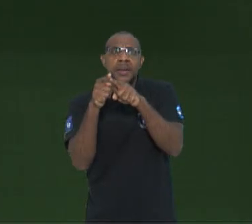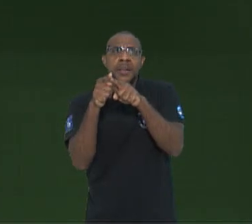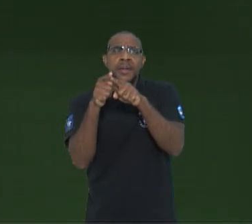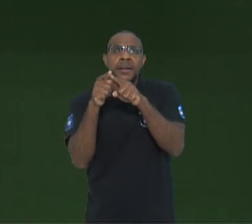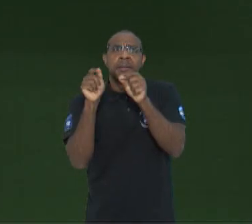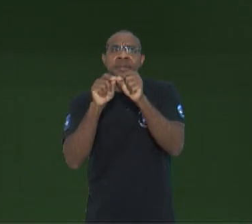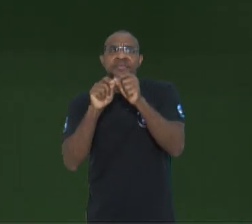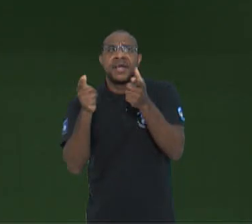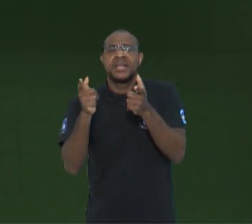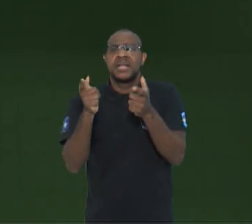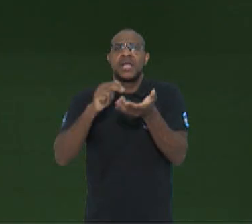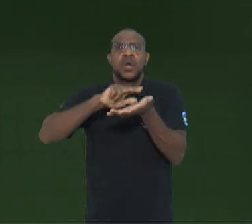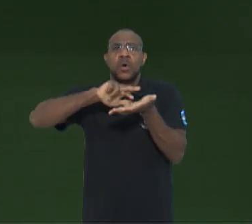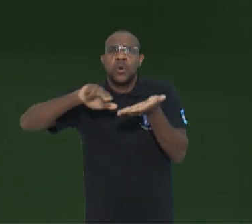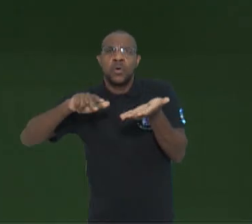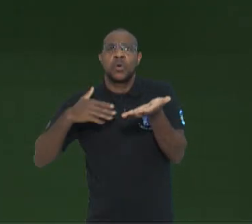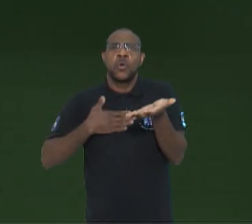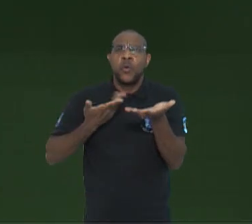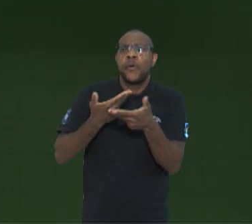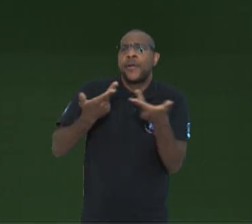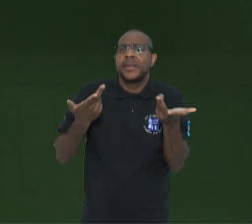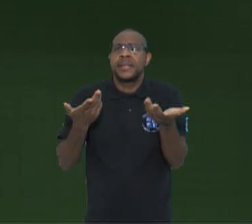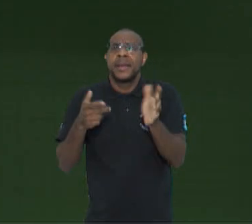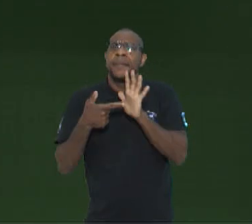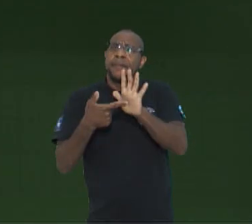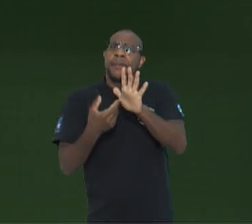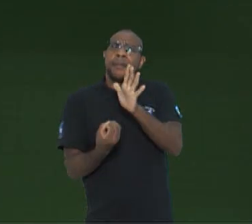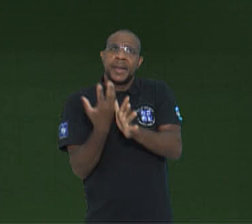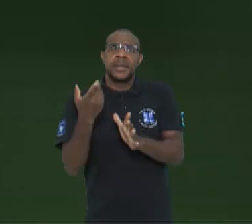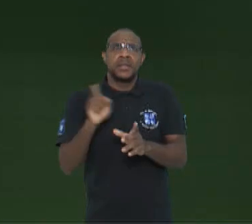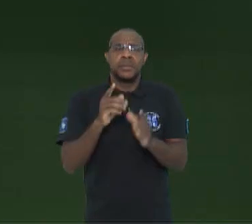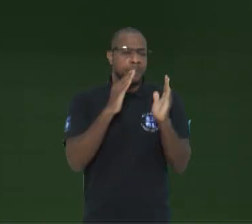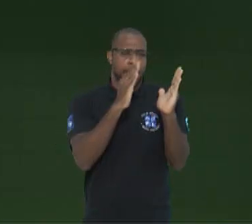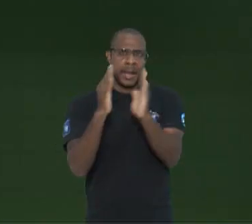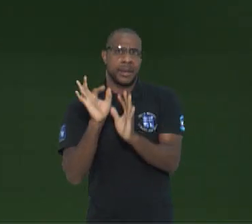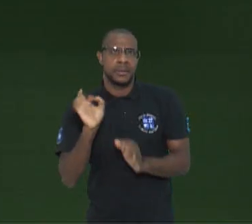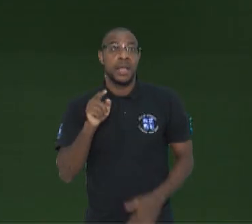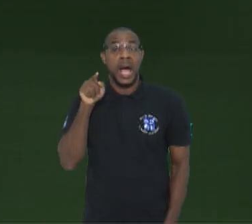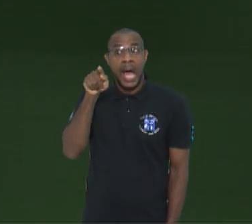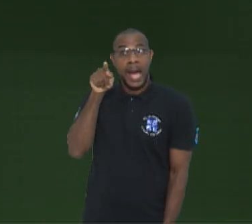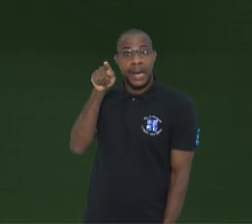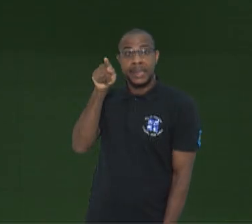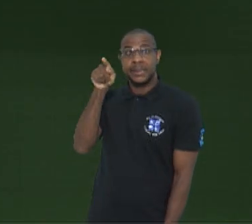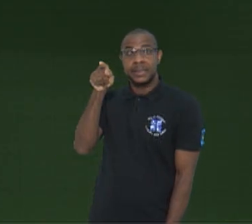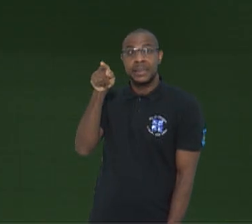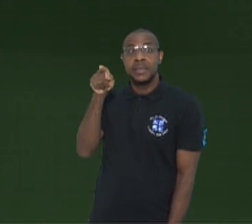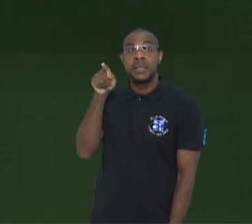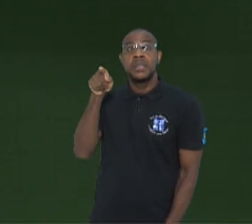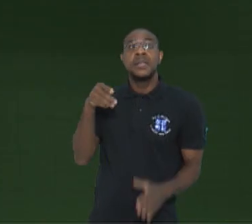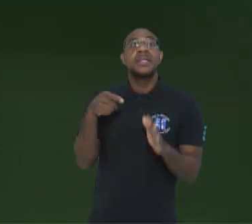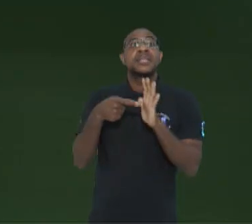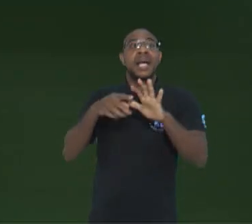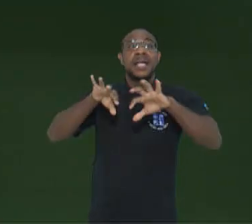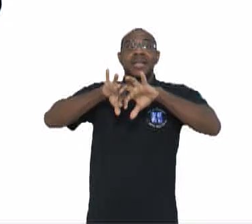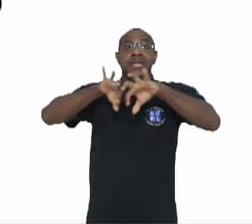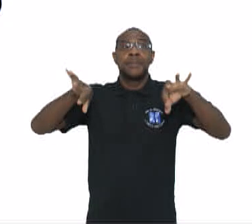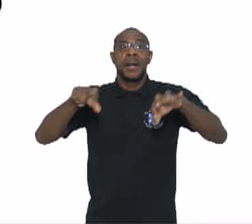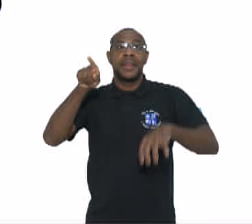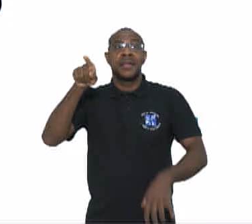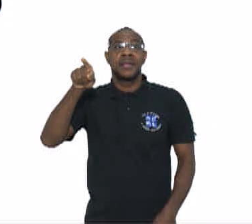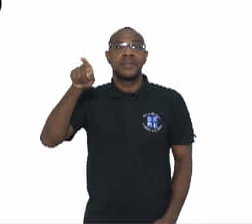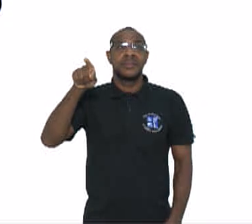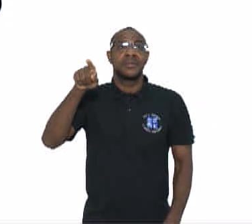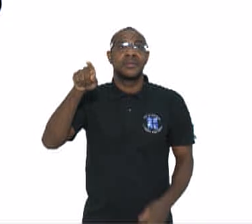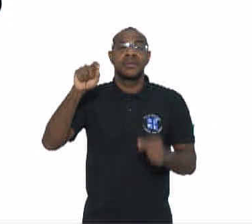apostos que apareçam, enfim, mas não para separar esta ordem. Neste caso, eu estou separando, ó, ele tirou